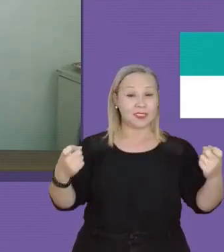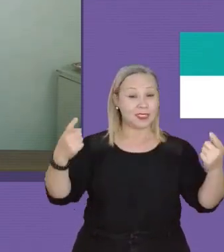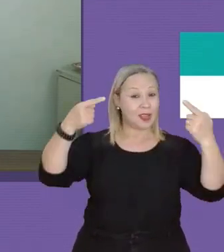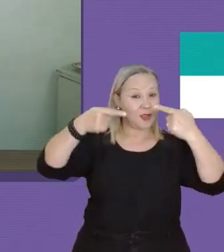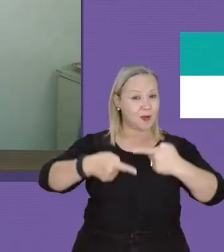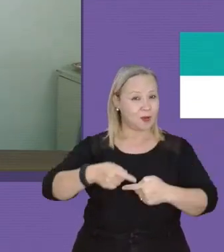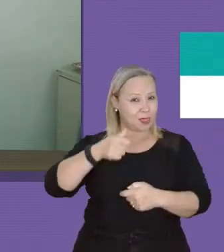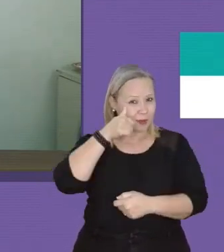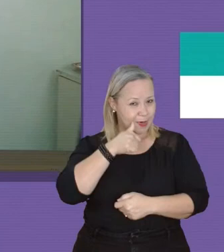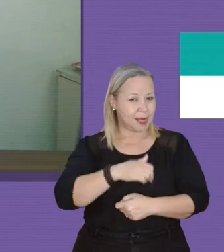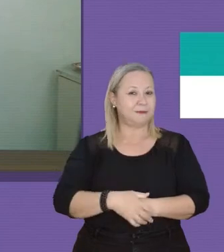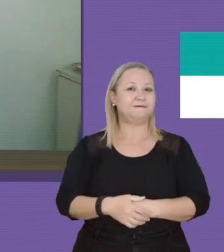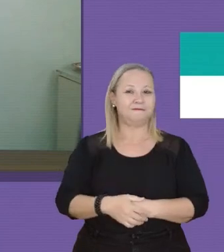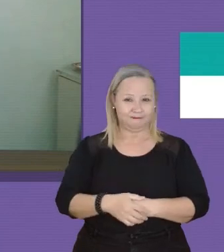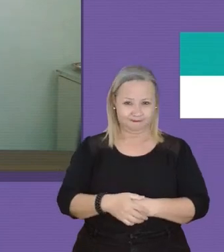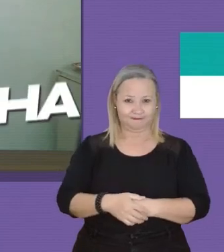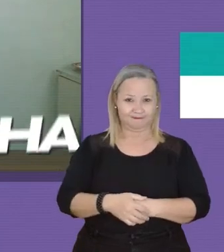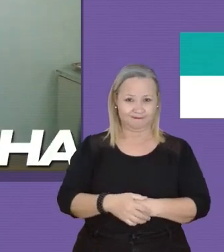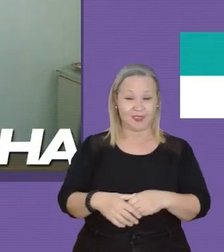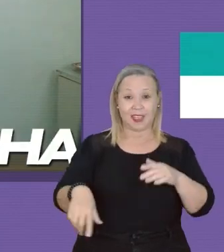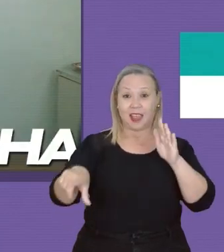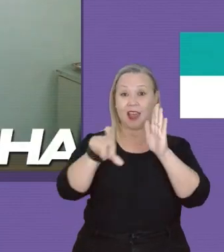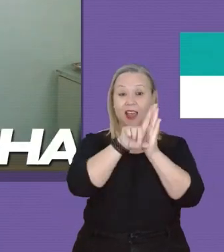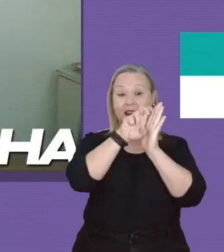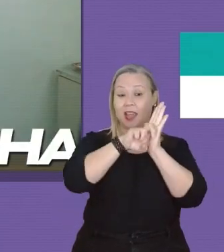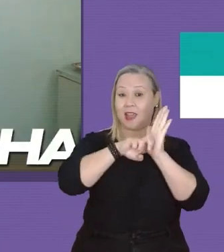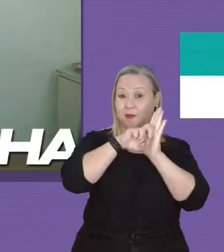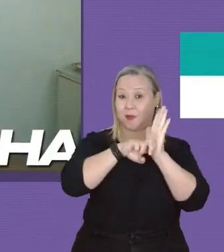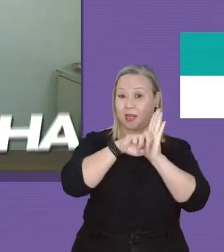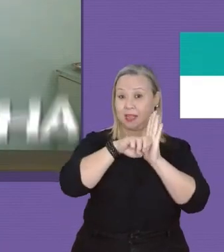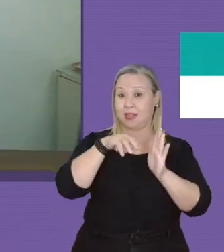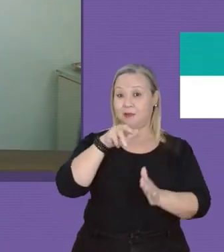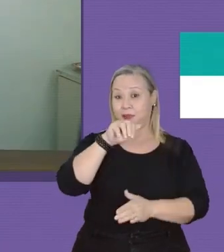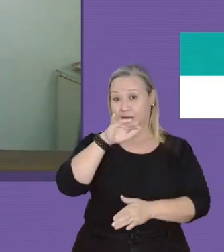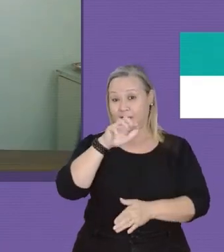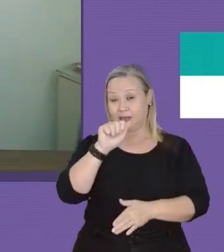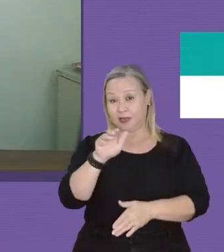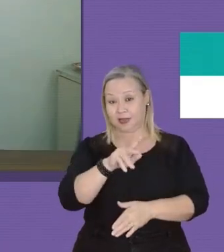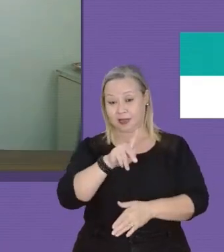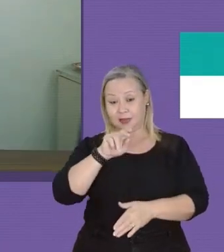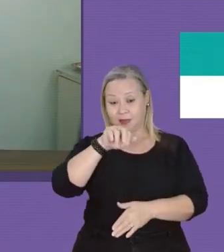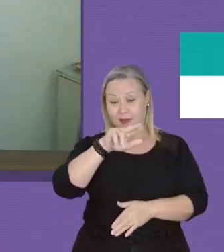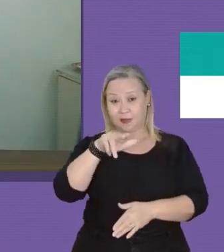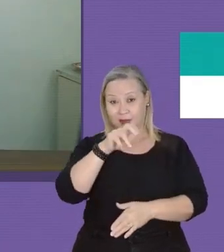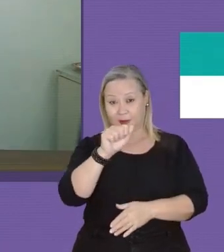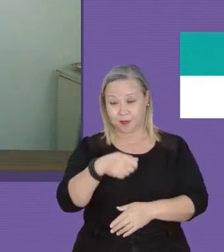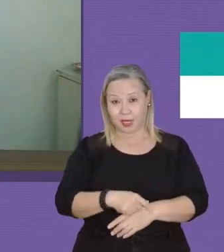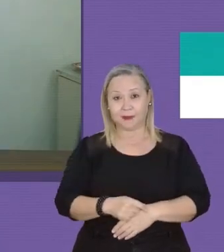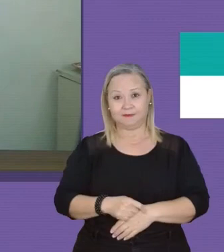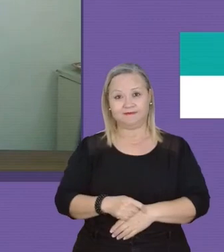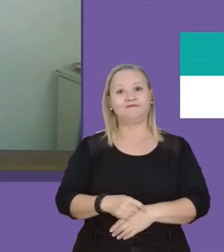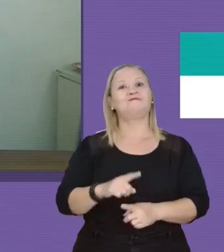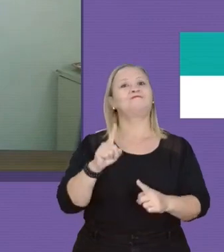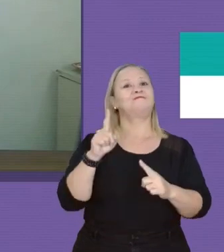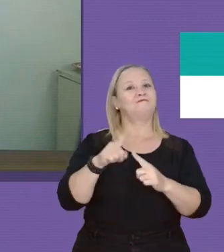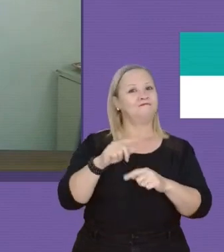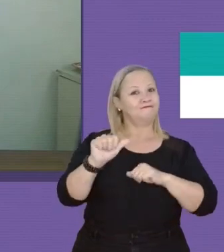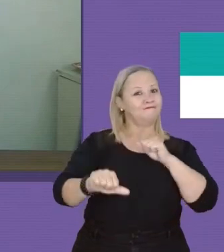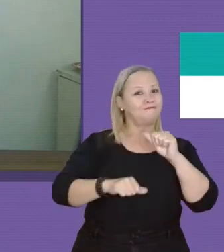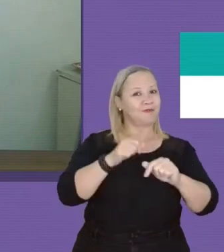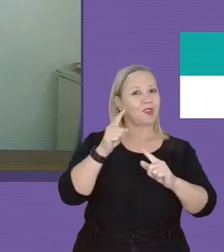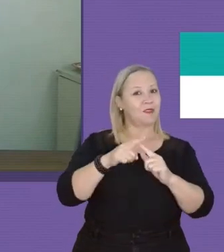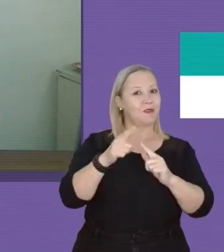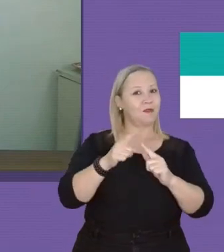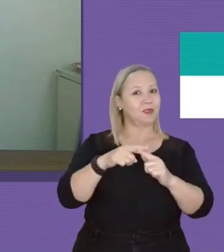mulheres. A Lei Maria da Penha, por exemplo, do governo Lula, tipificou como crime a violência